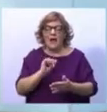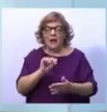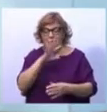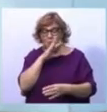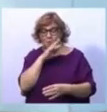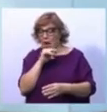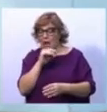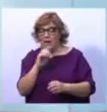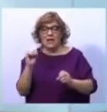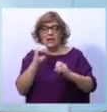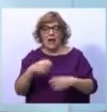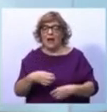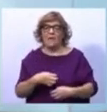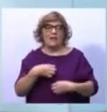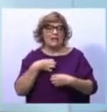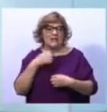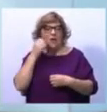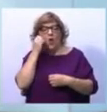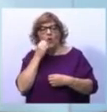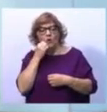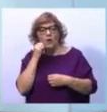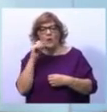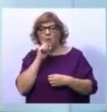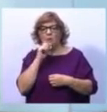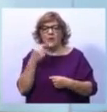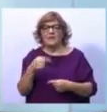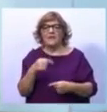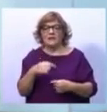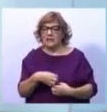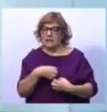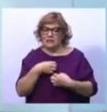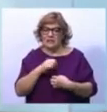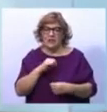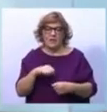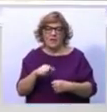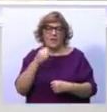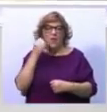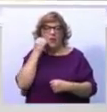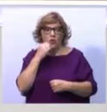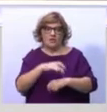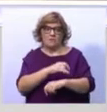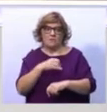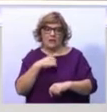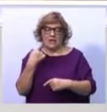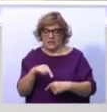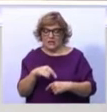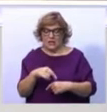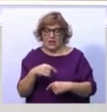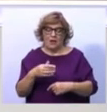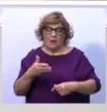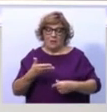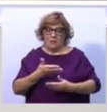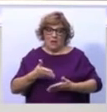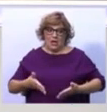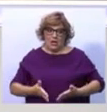esta mãe nem sequer sinta as dores que pode eventualmente estar a sentir, dores médicas, não é? Provocadas, claro, claro, pela